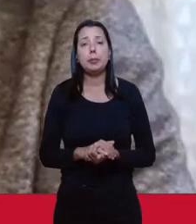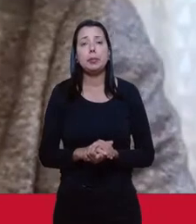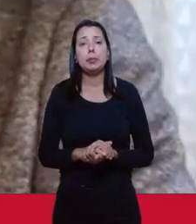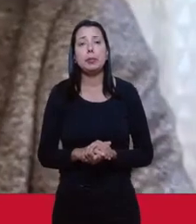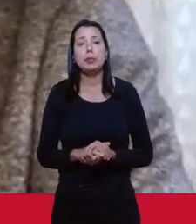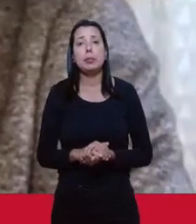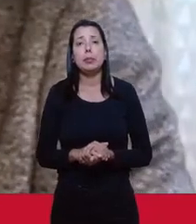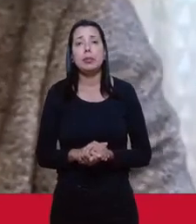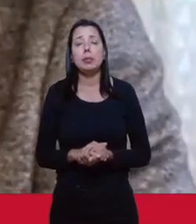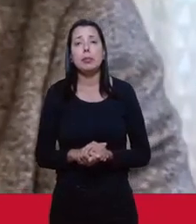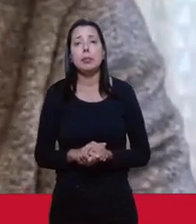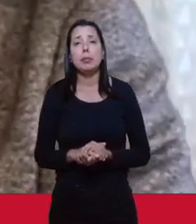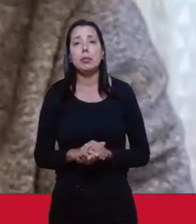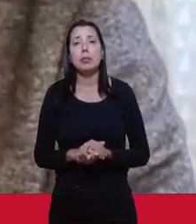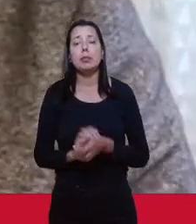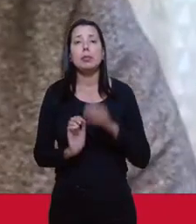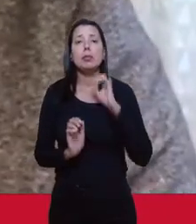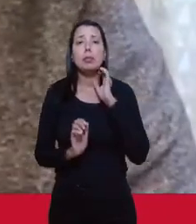eu